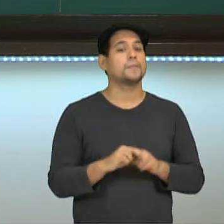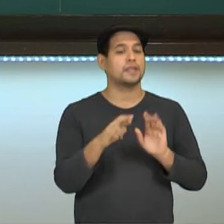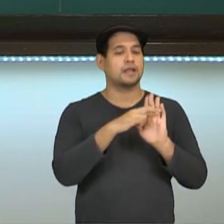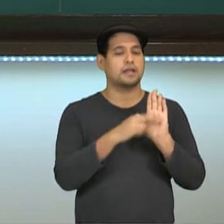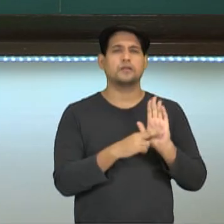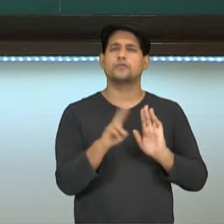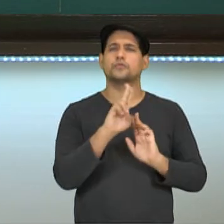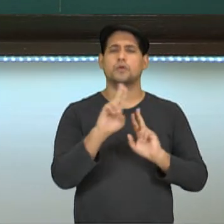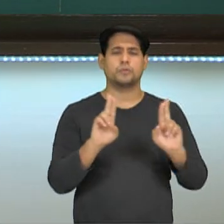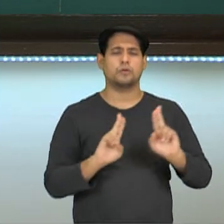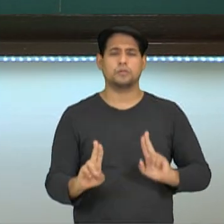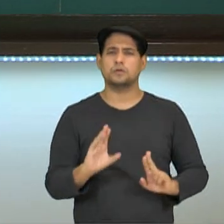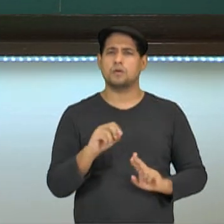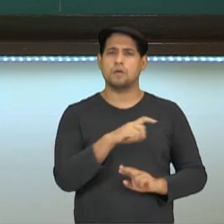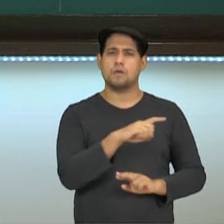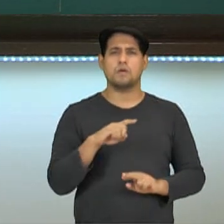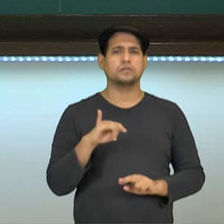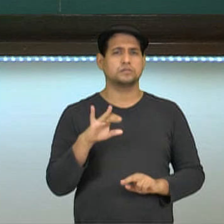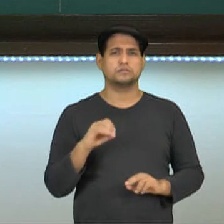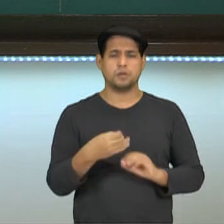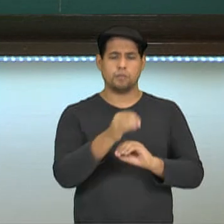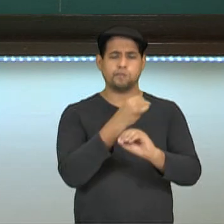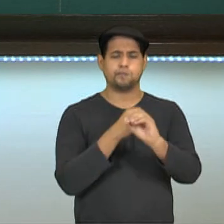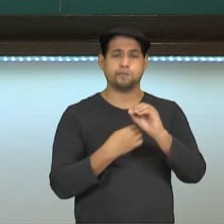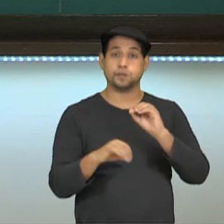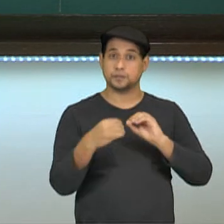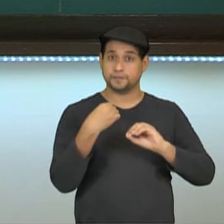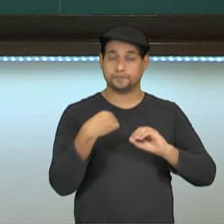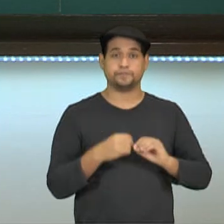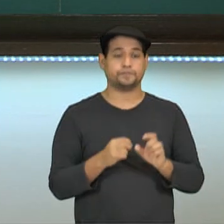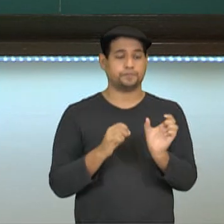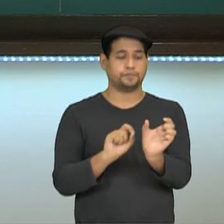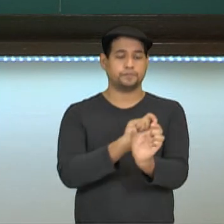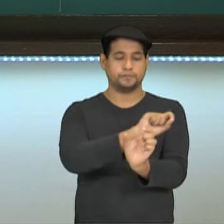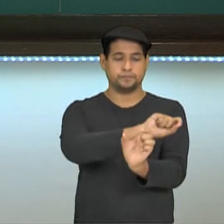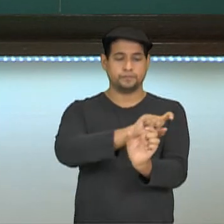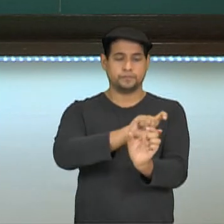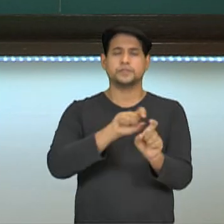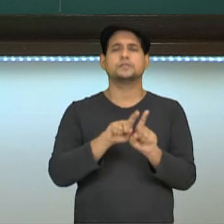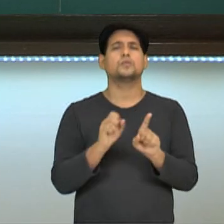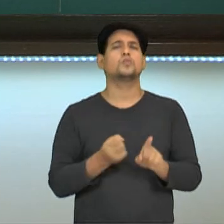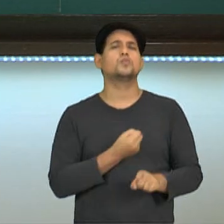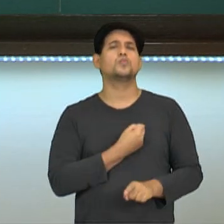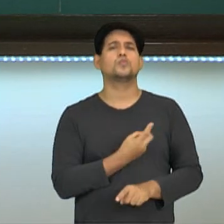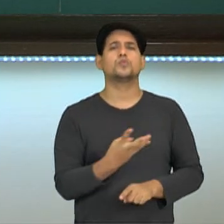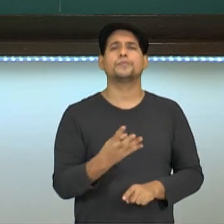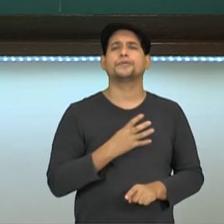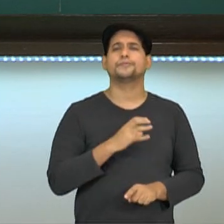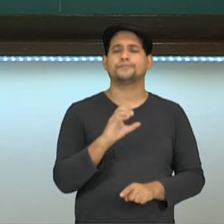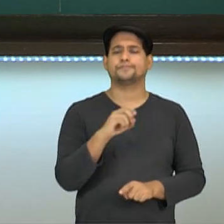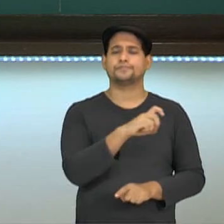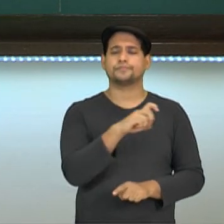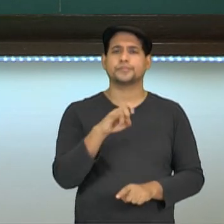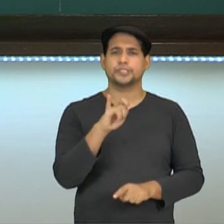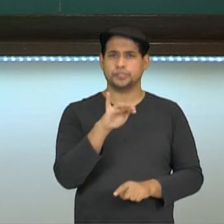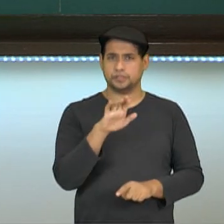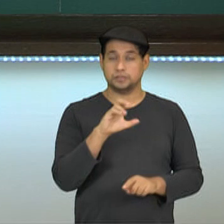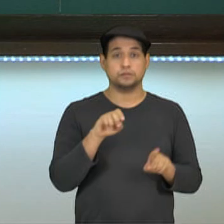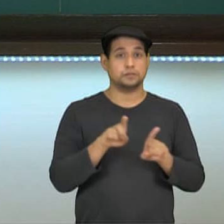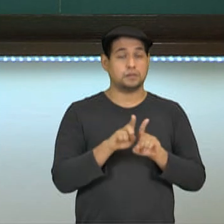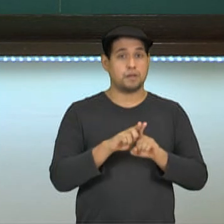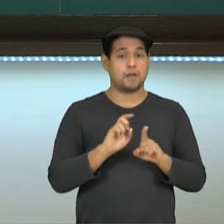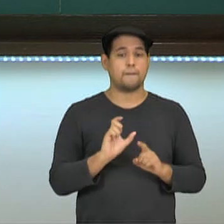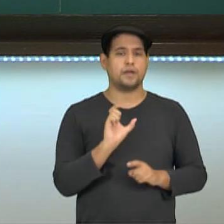nomes aos óxidos que são moleculares é um prefixo que corresponde ao número de oxigênios, seguido da